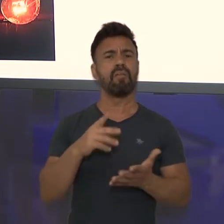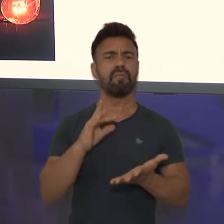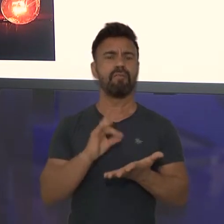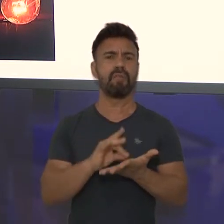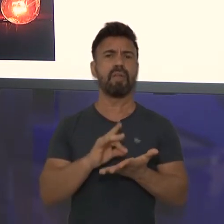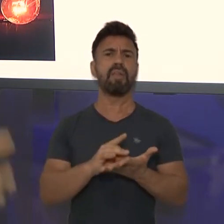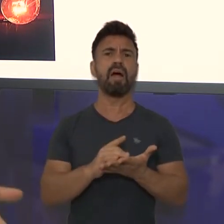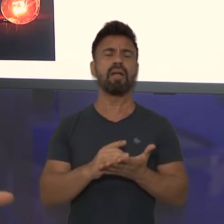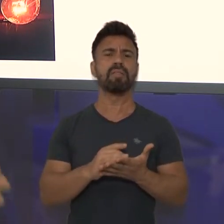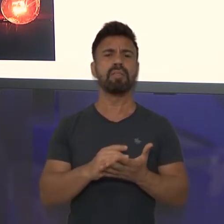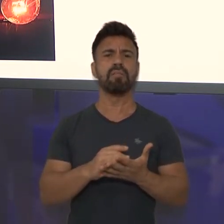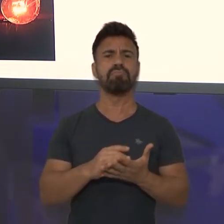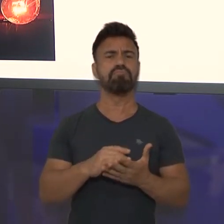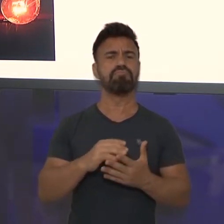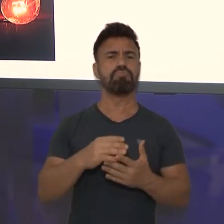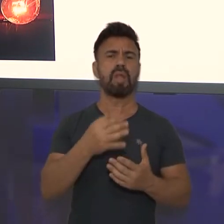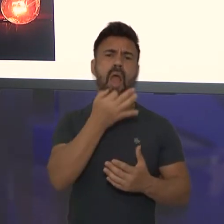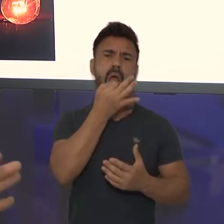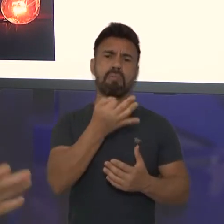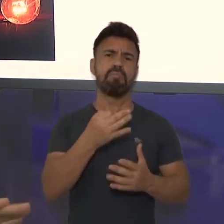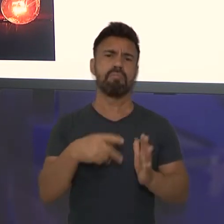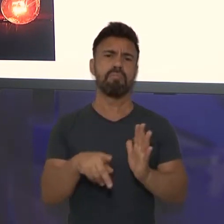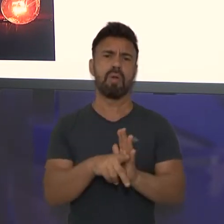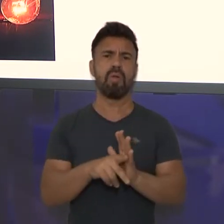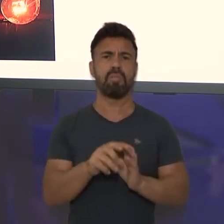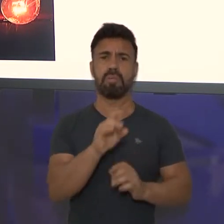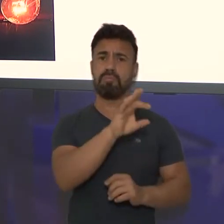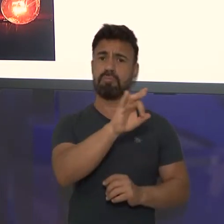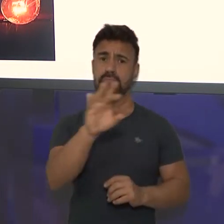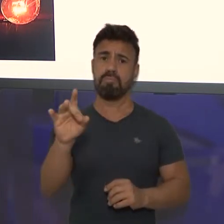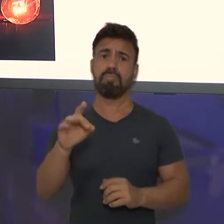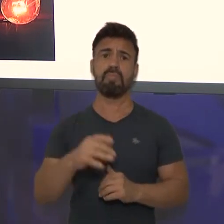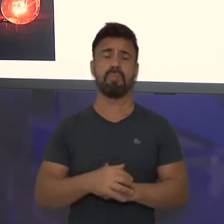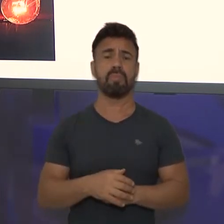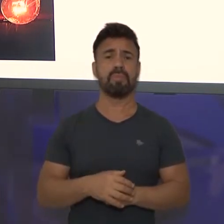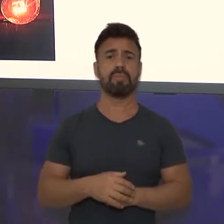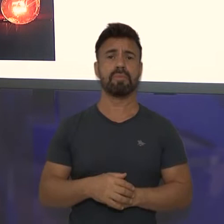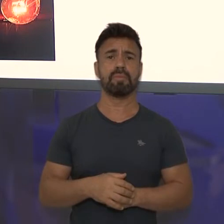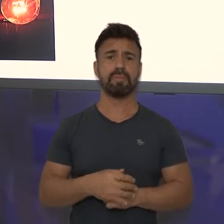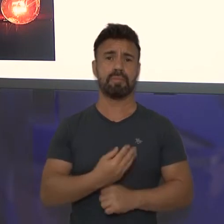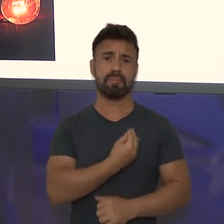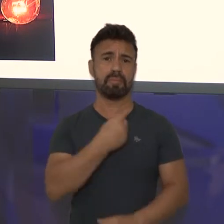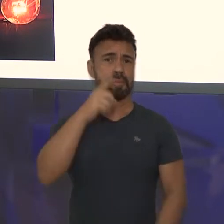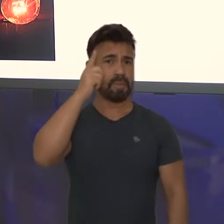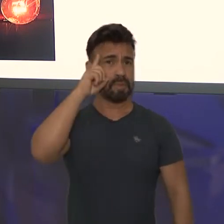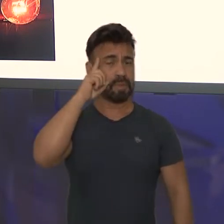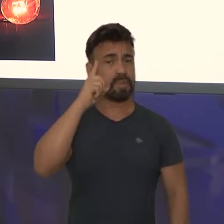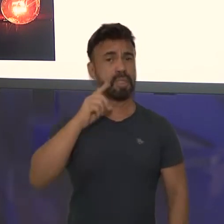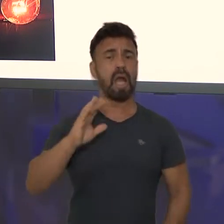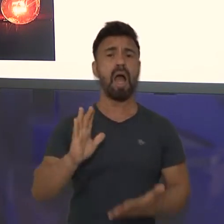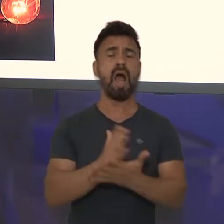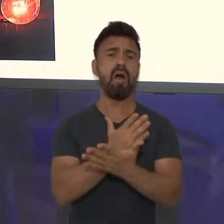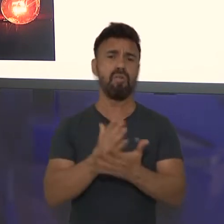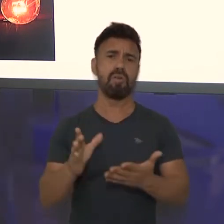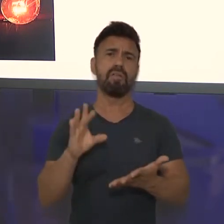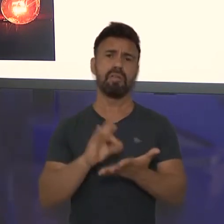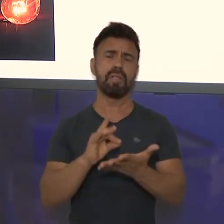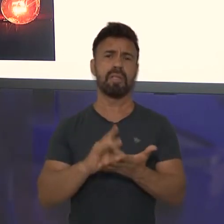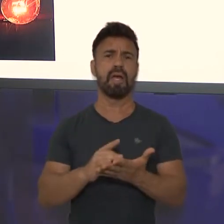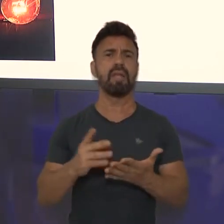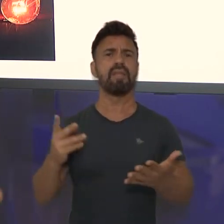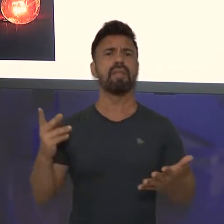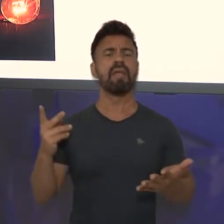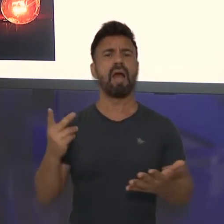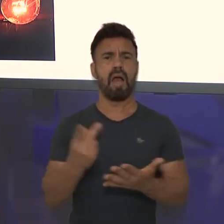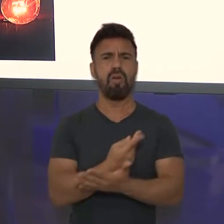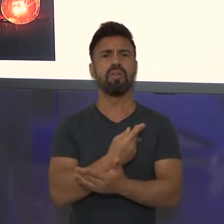verdade, bastante pessoal, porque depende da rotina de cada um. Mas eu vou colocar aqui algumas situações que são comuns de acontecer,